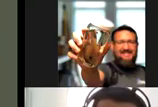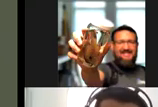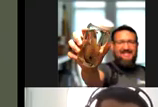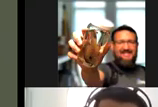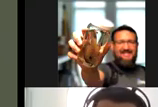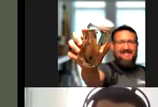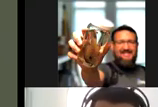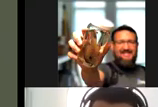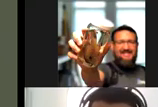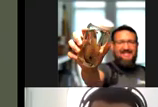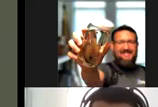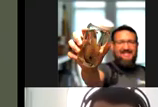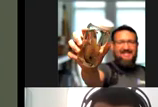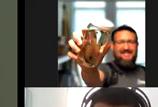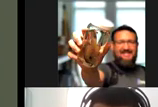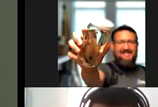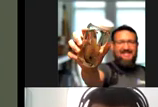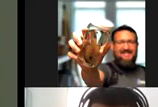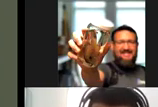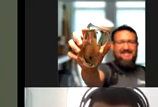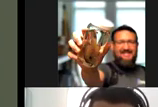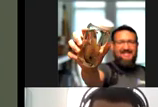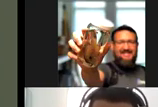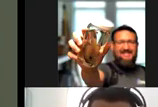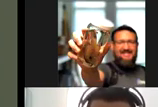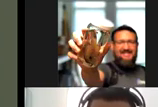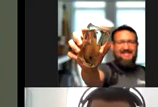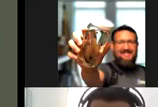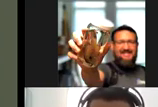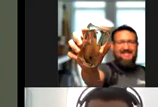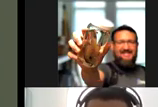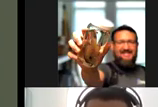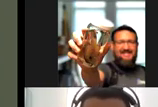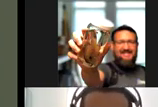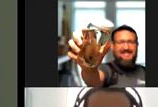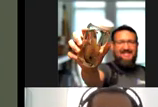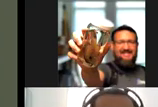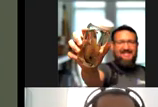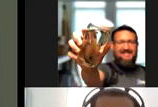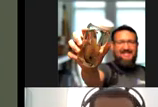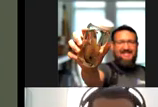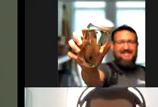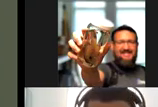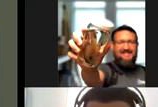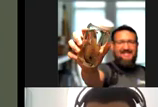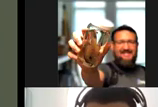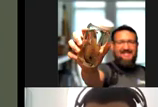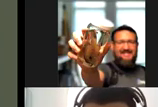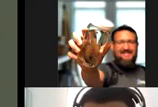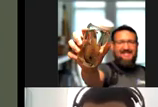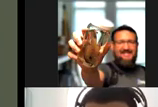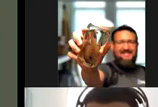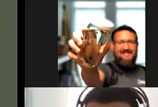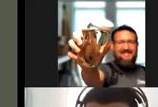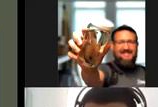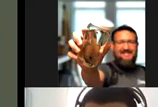né, ia para a faculdade, para o trabalho, e vamos pensar que a gente está indo agora para o trabalho. Só pensar, tá, gente? E aí vamos pensar no caminho